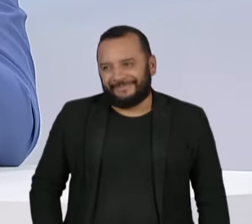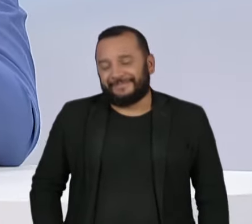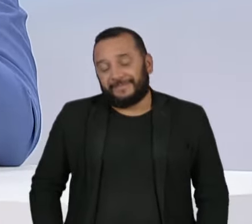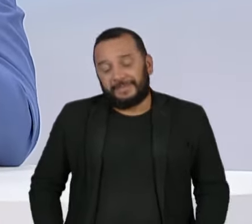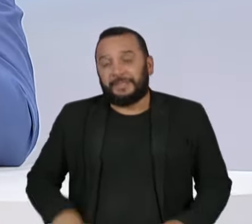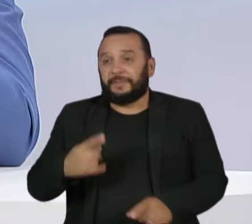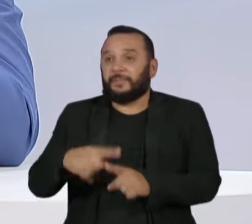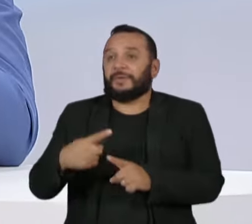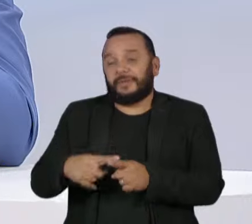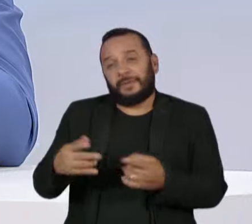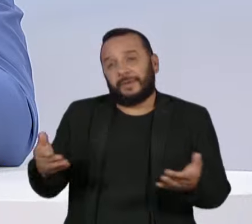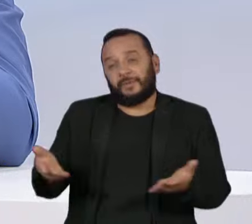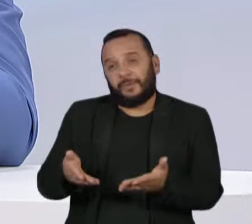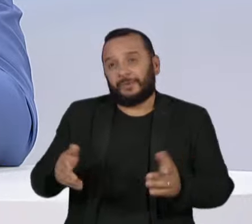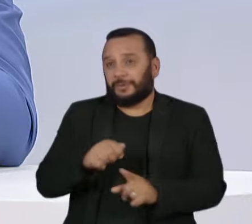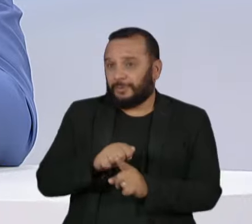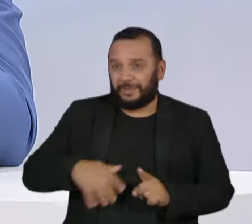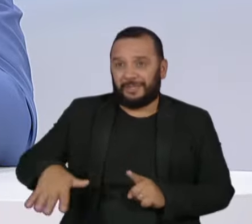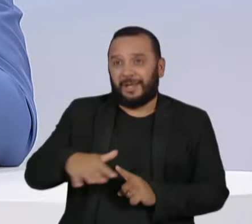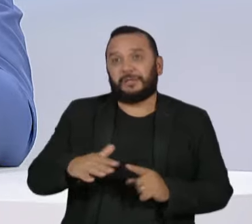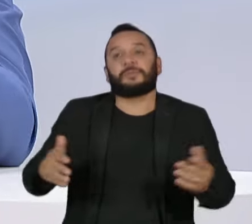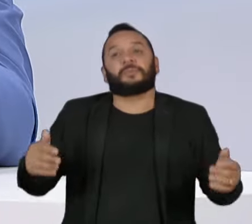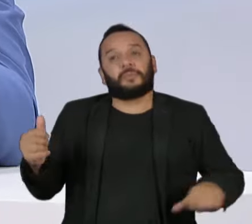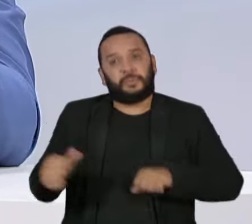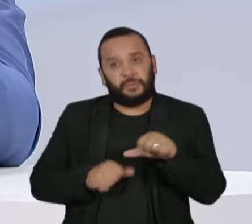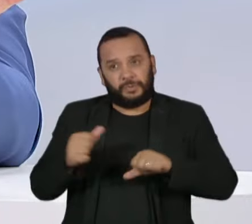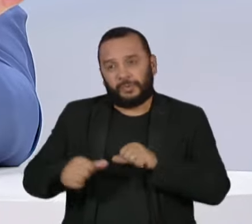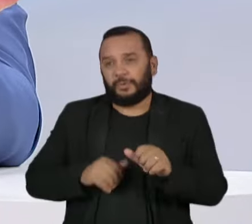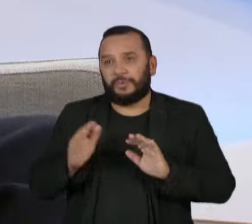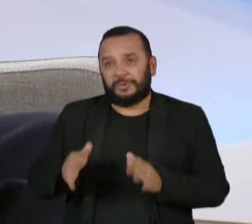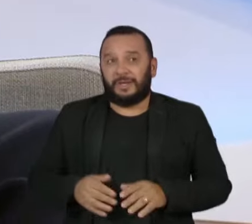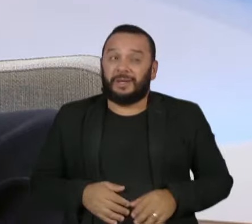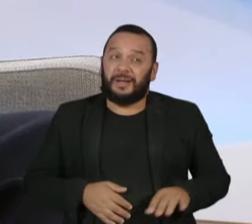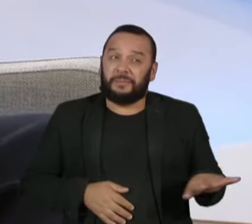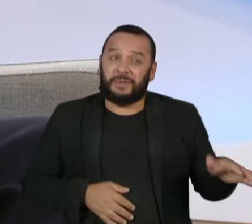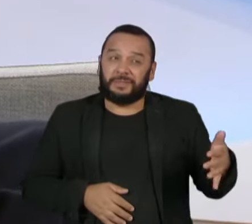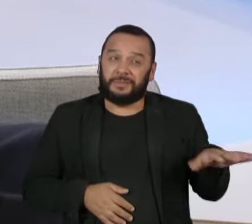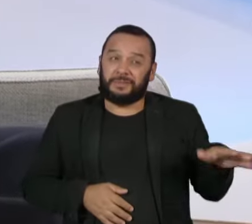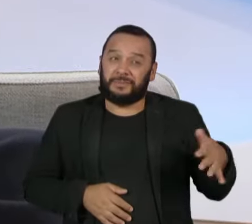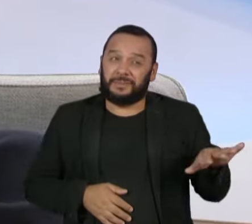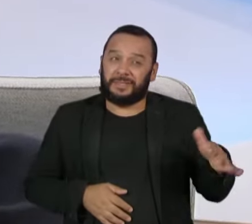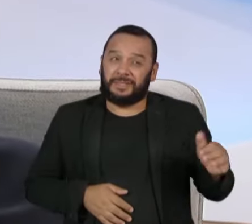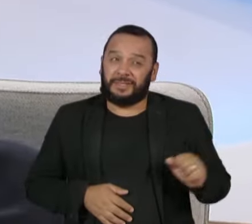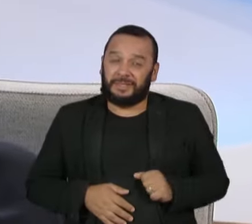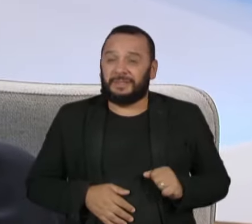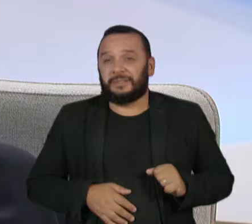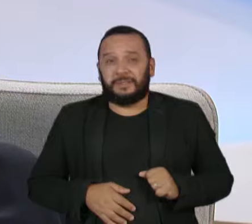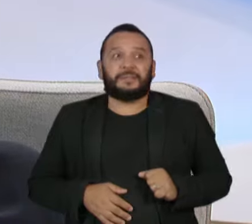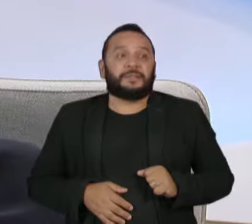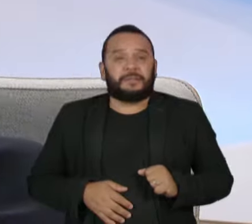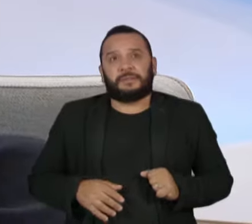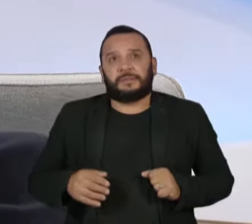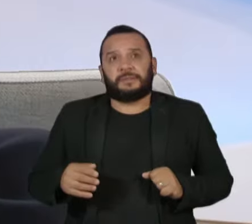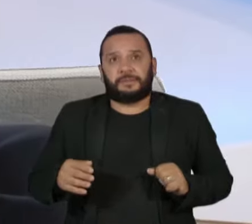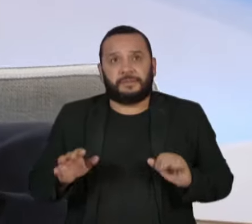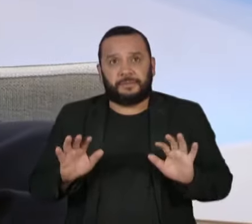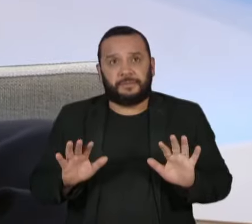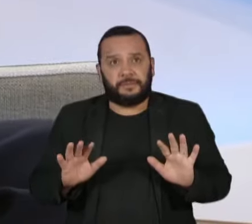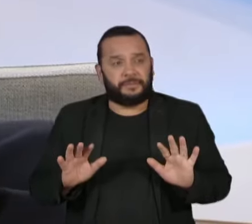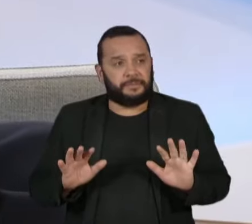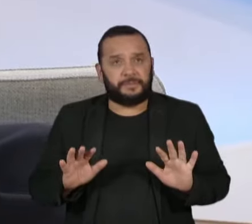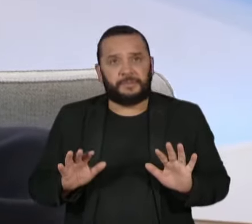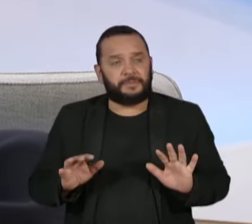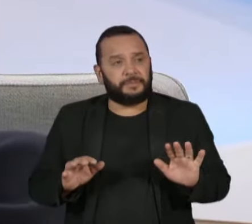como a sociedade mudou ao longo desse tempo, né? Mais ou menos, né, Atílio? Compositor de Destinos, de Tambor Todos os Ritmos. O seu Jorge